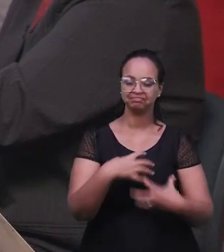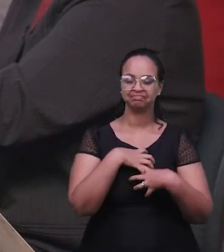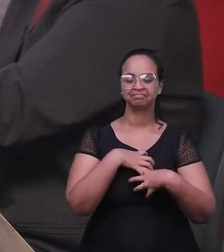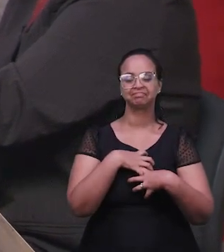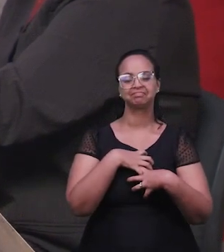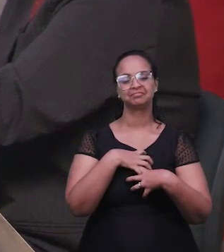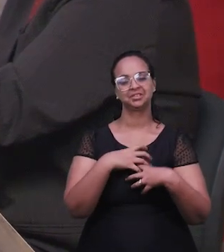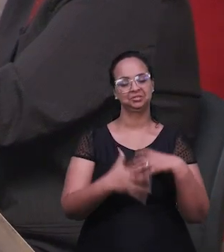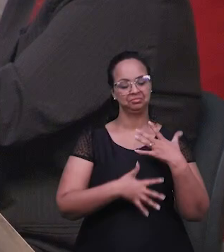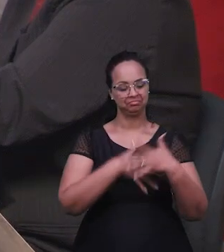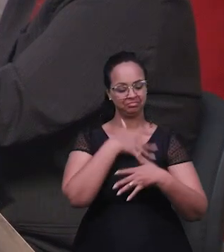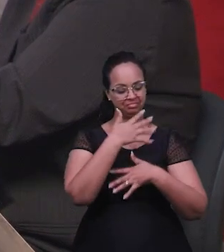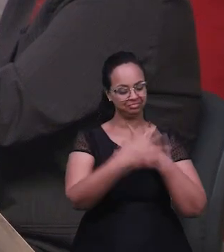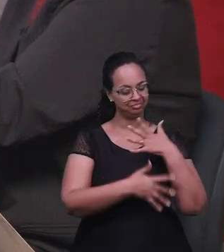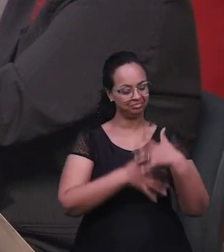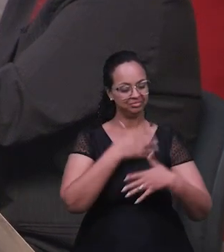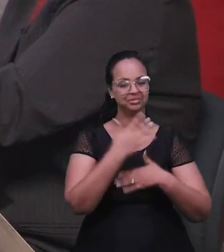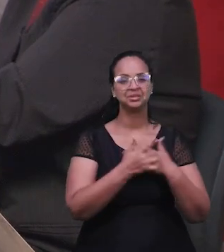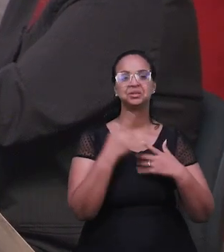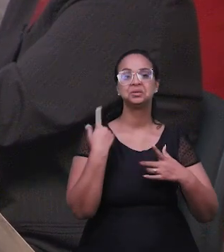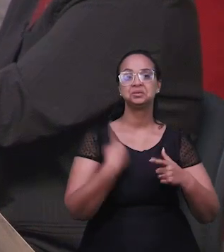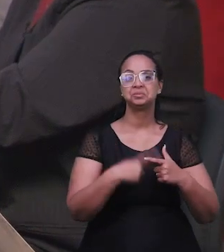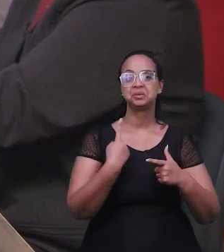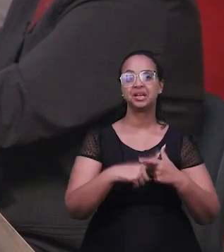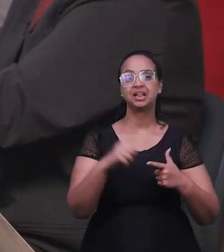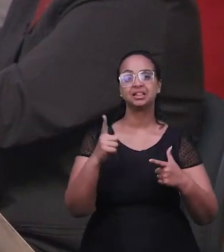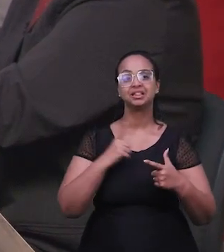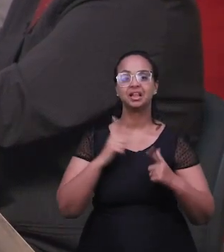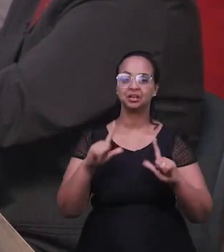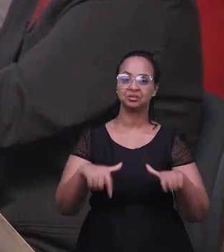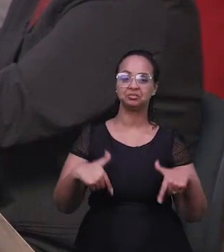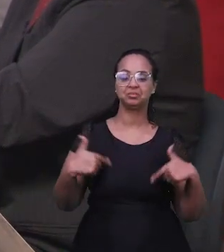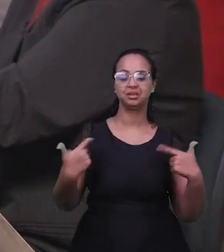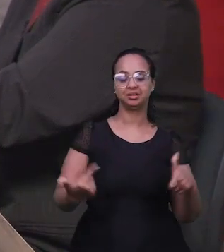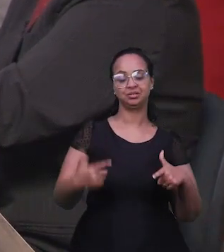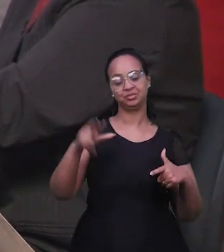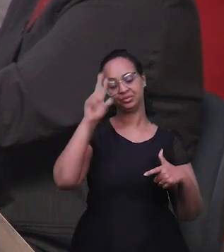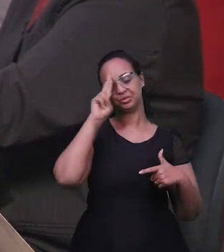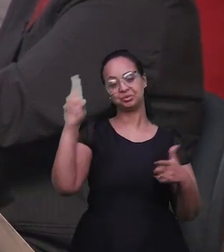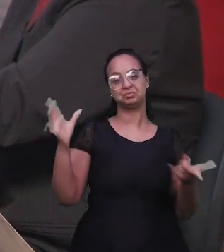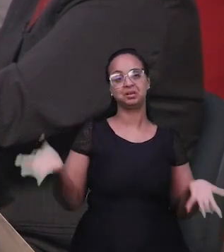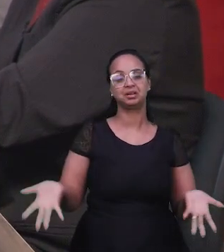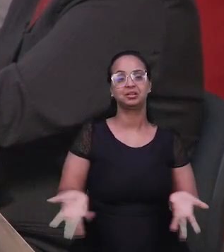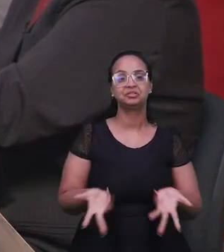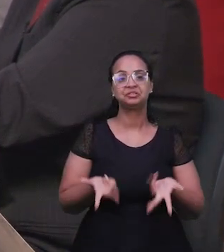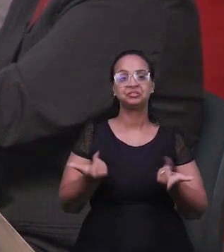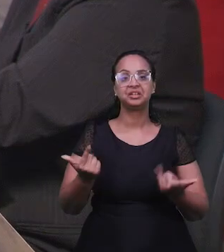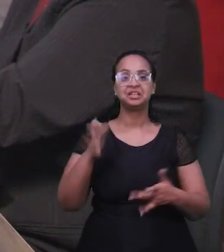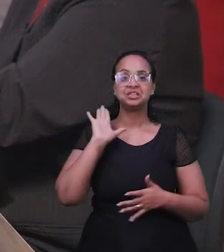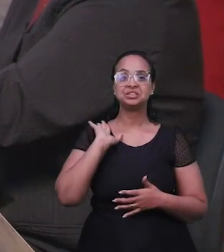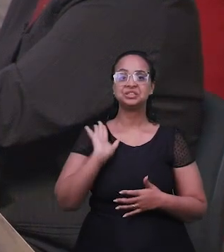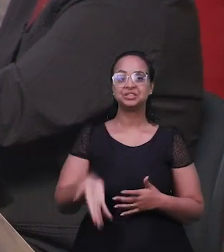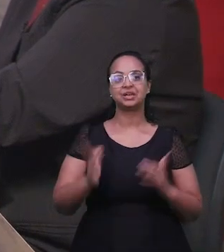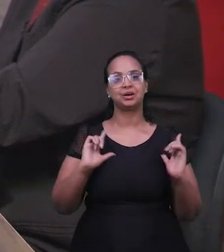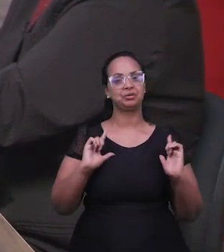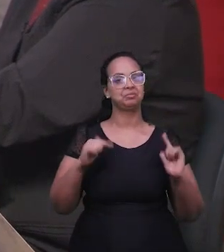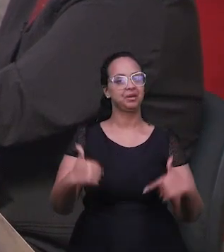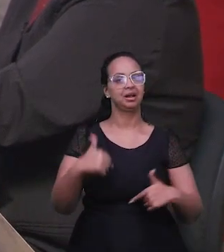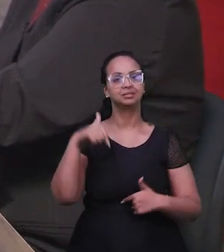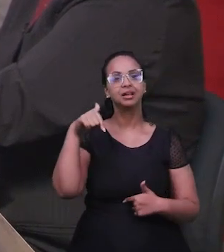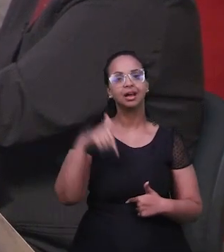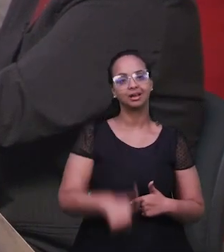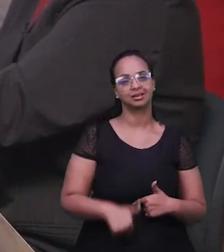cheios, porque vemos tantas operações do Senhor, tantas maravilhas que o Senhor tem operado